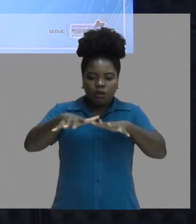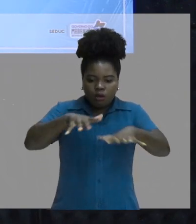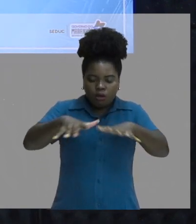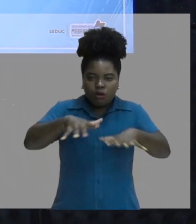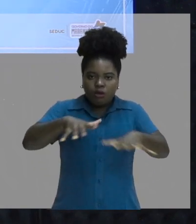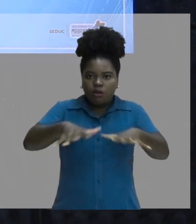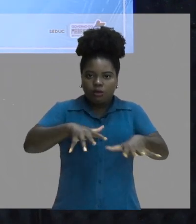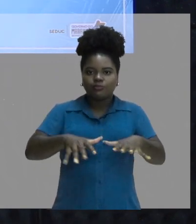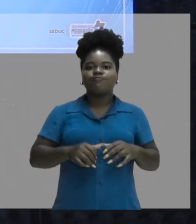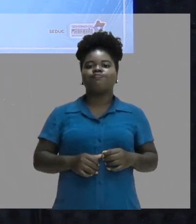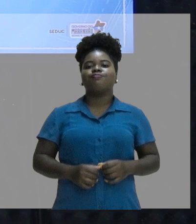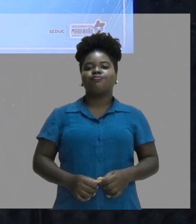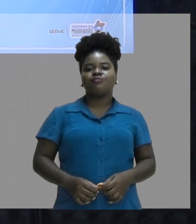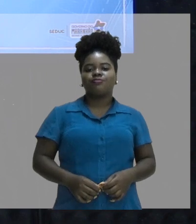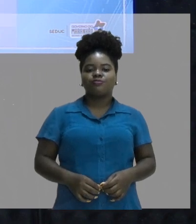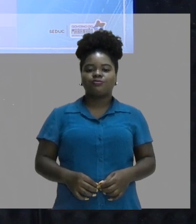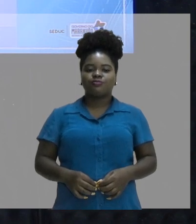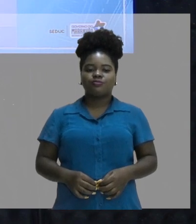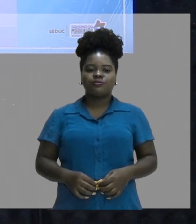mais rápido.